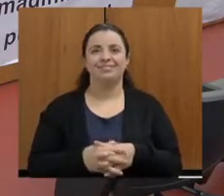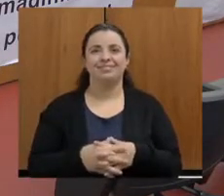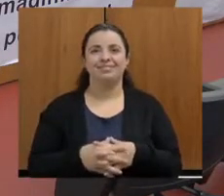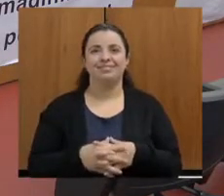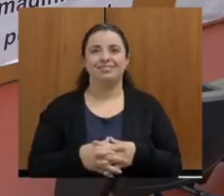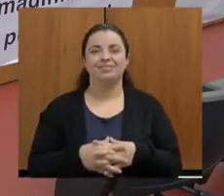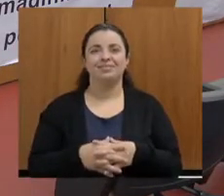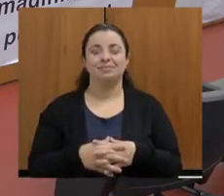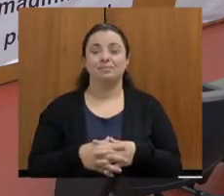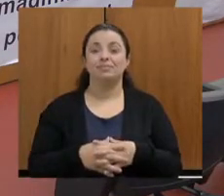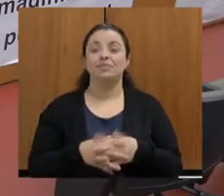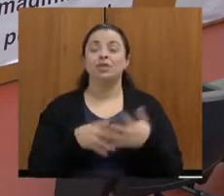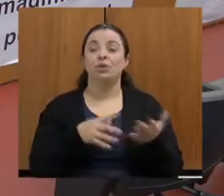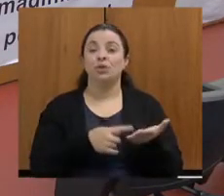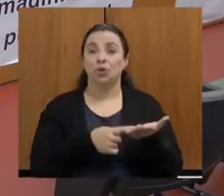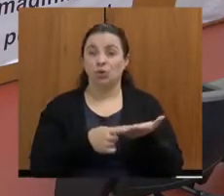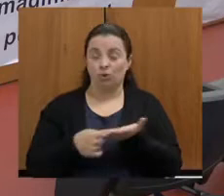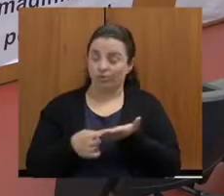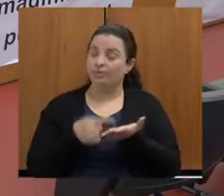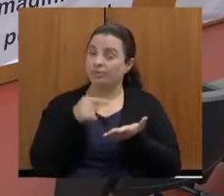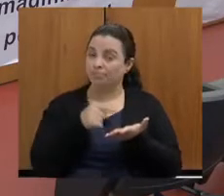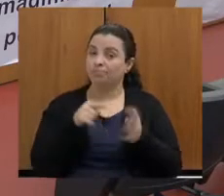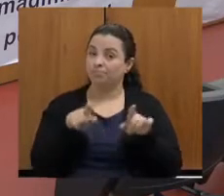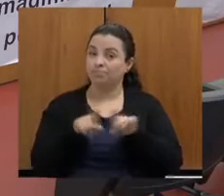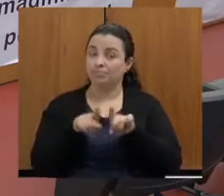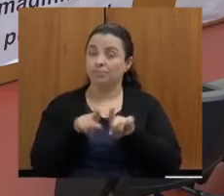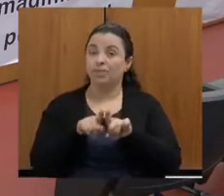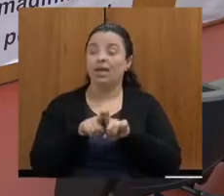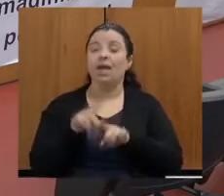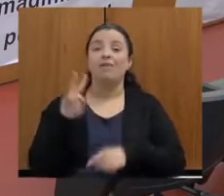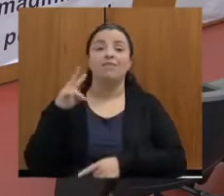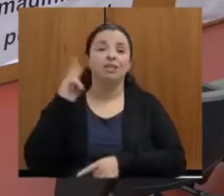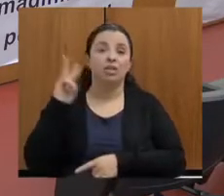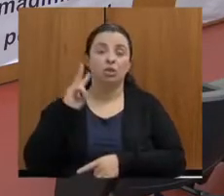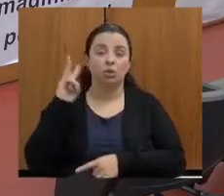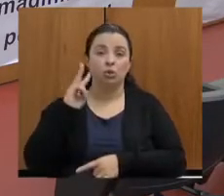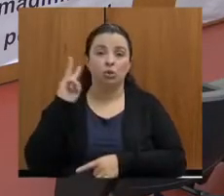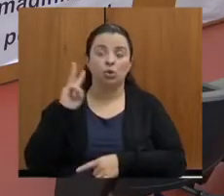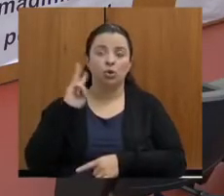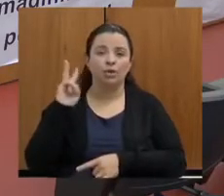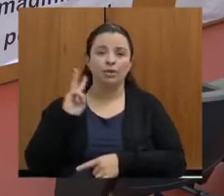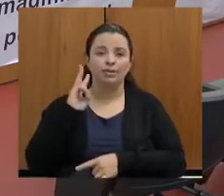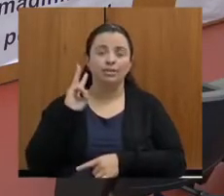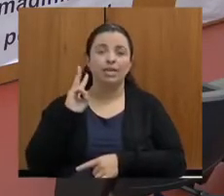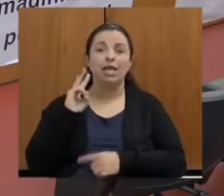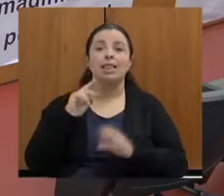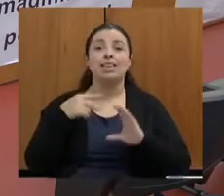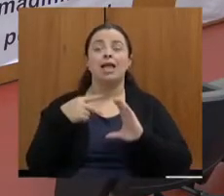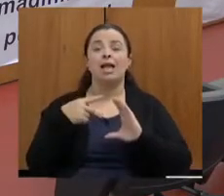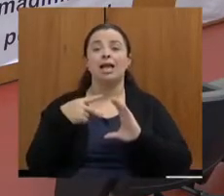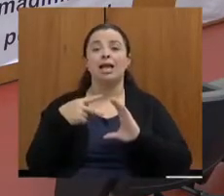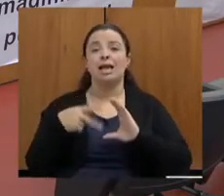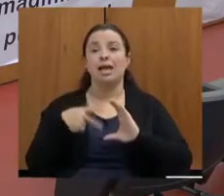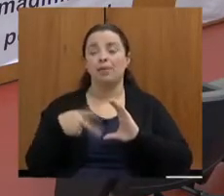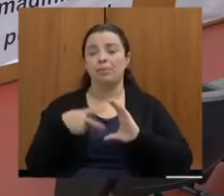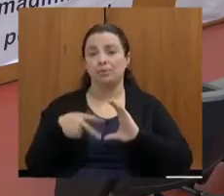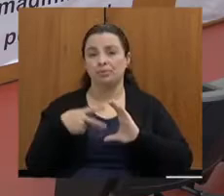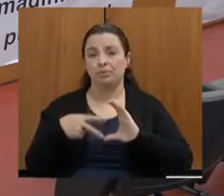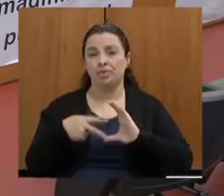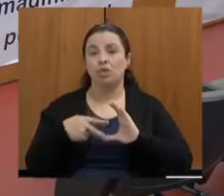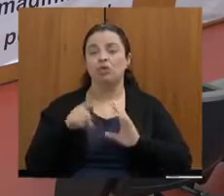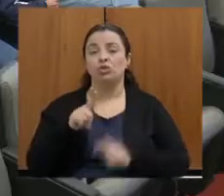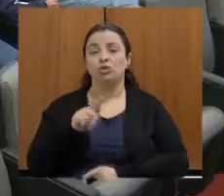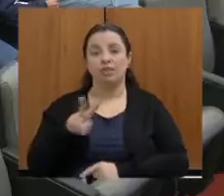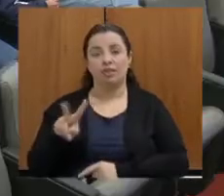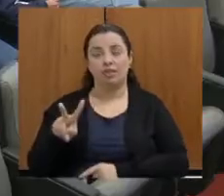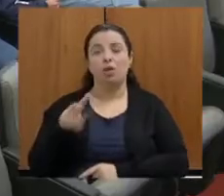e convidamos também a vereadora da Câmara Municipal de Governador Valadares gilza Maria dos